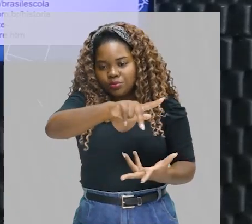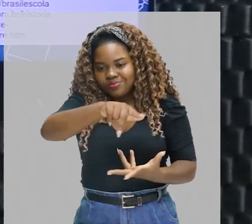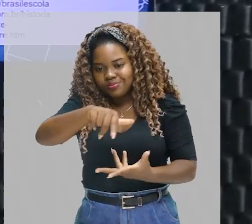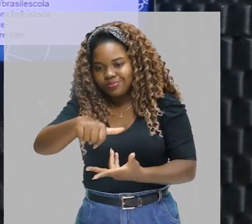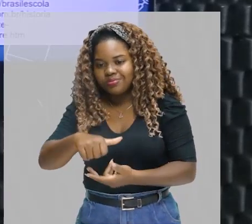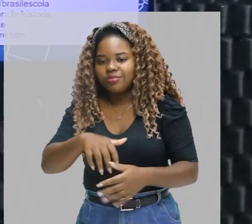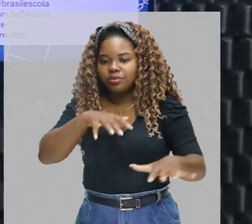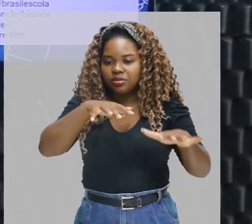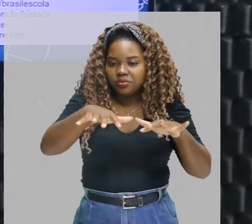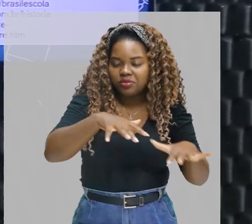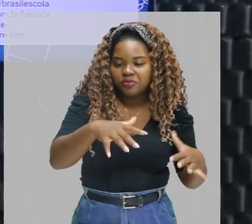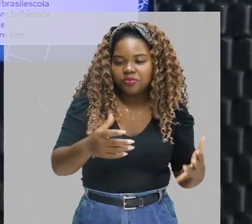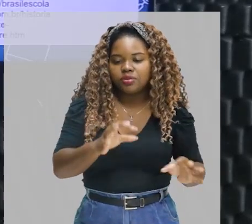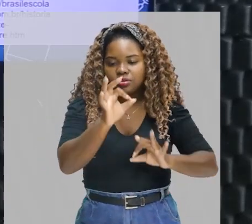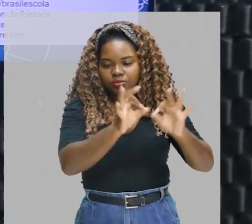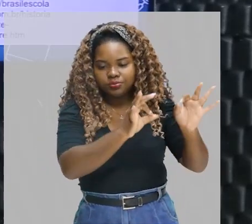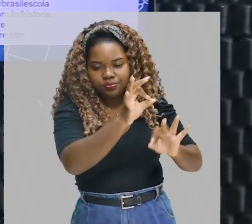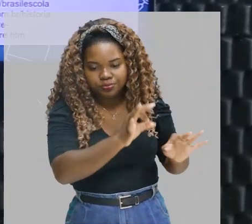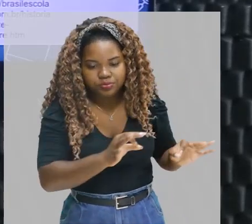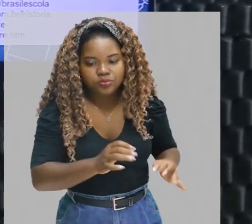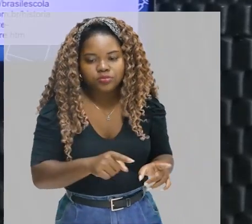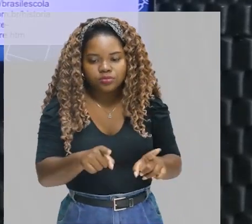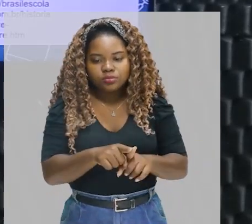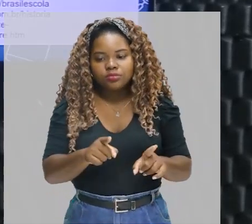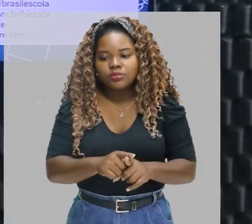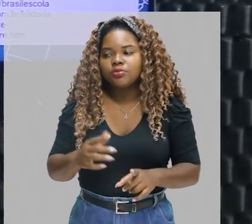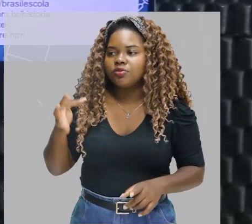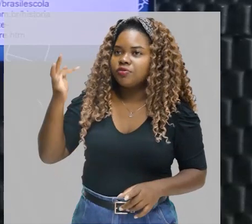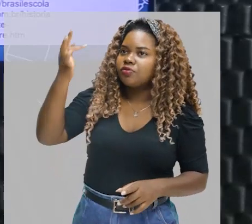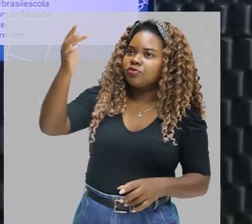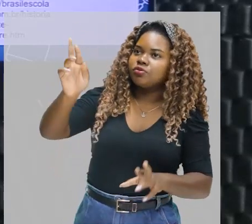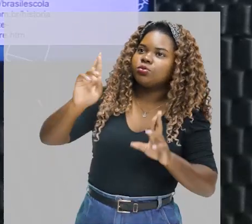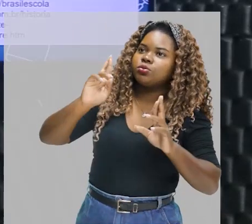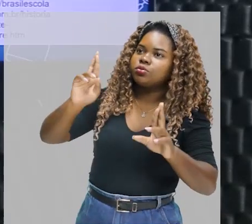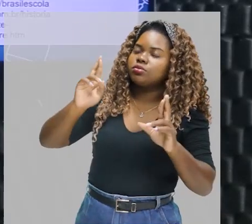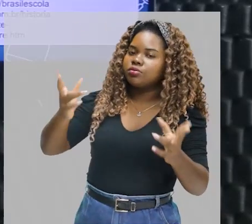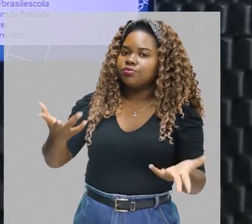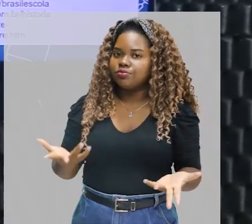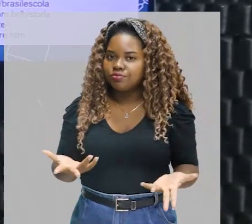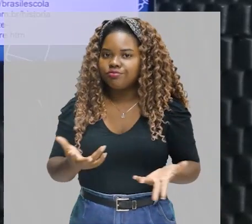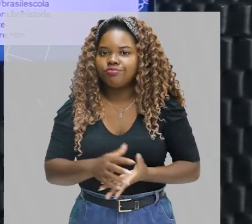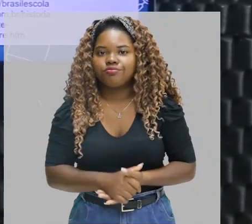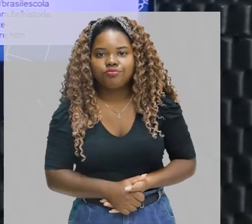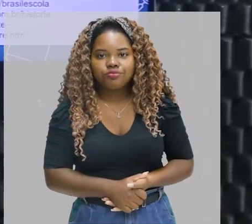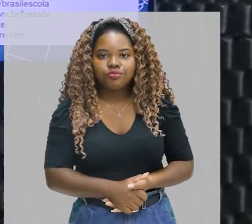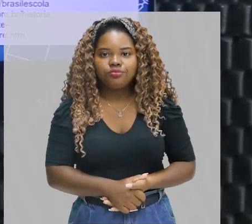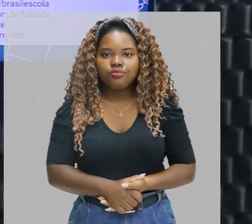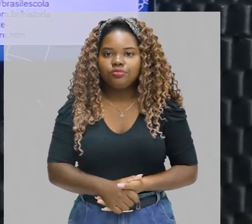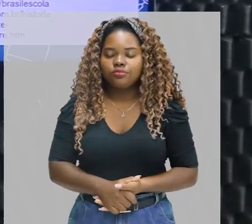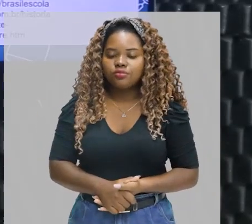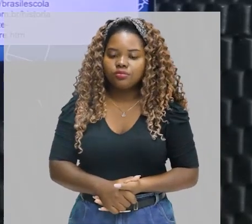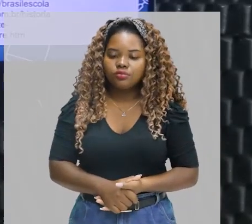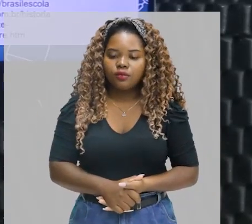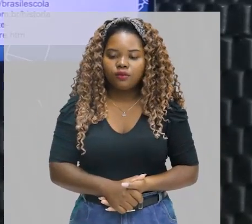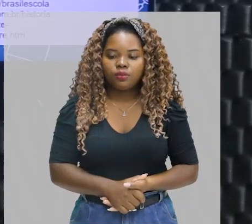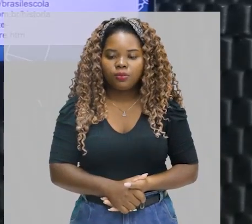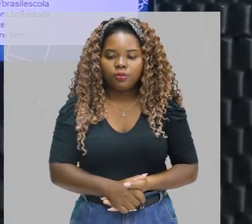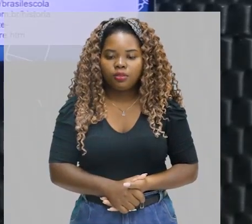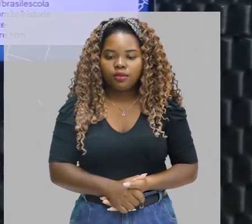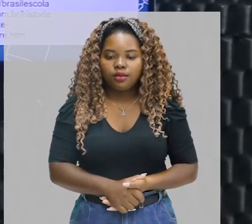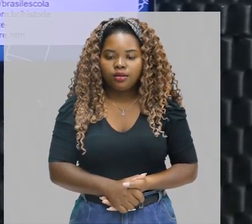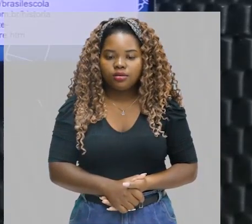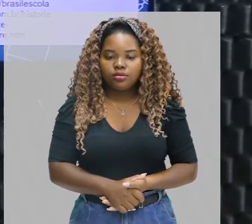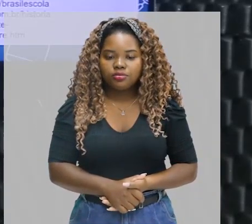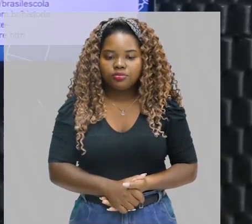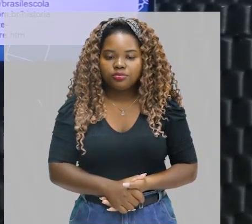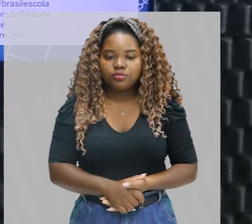suas organizações, e também já faziam previsões para o futuro. Ok? Então,